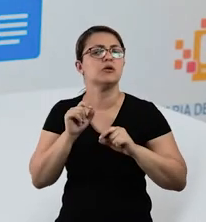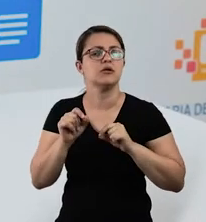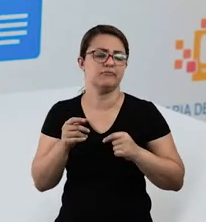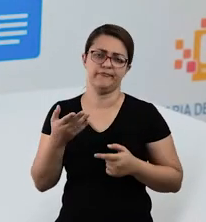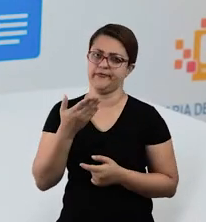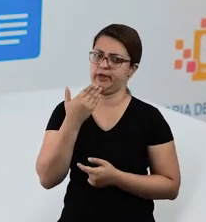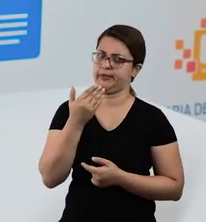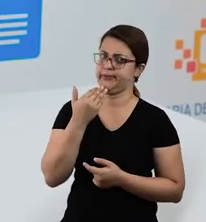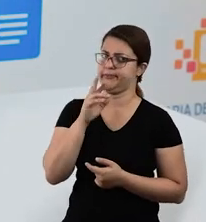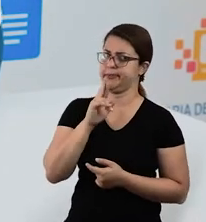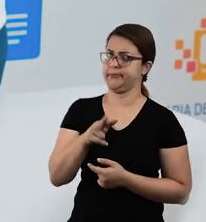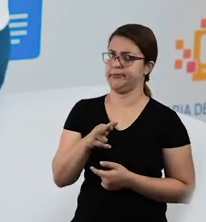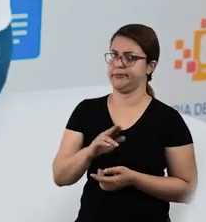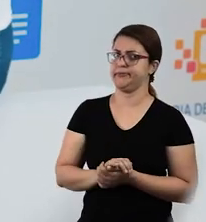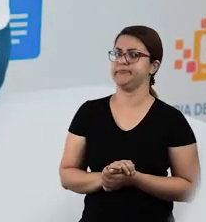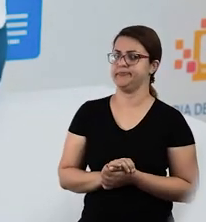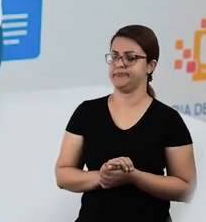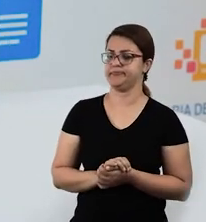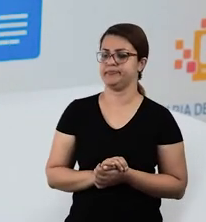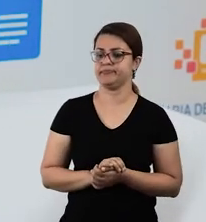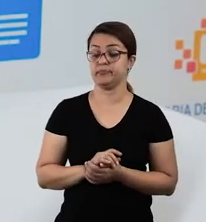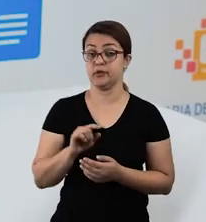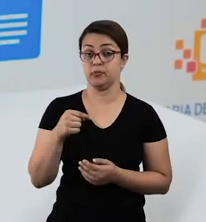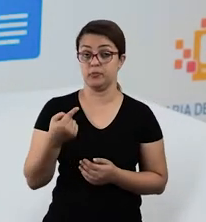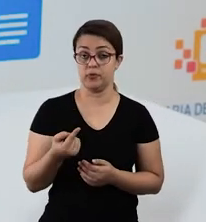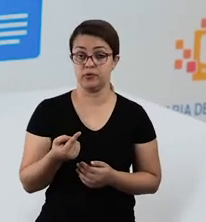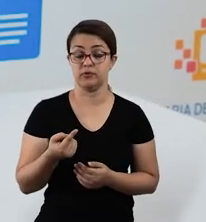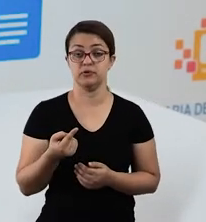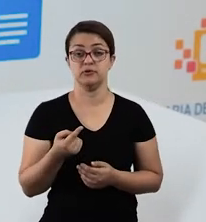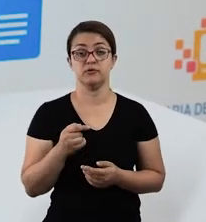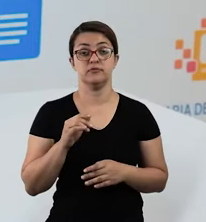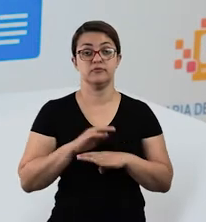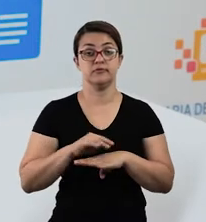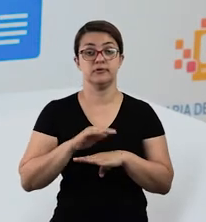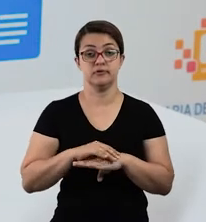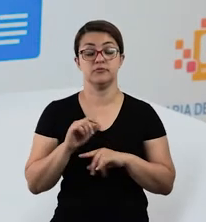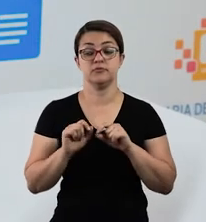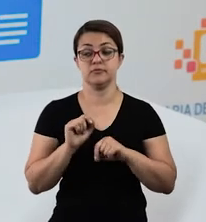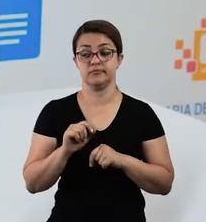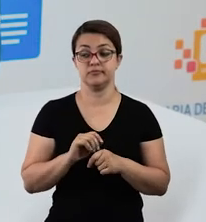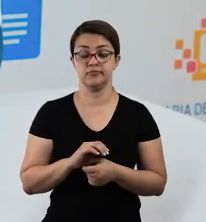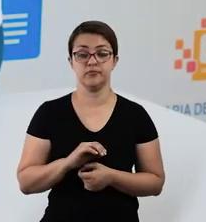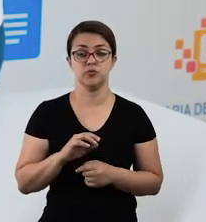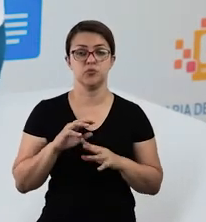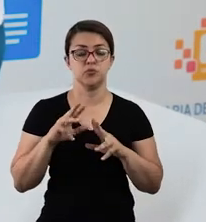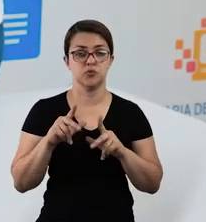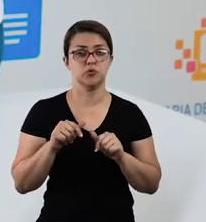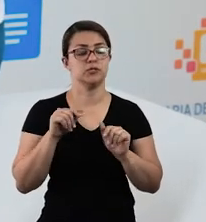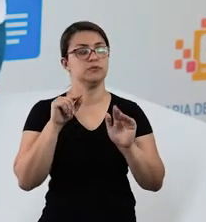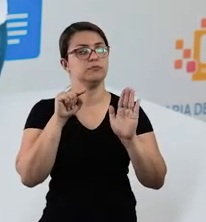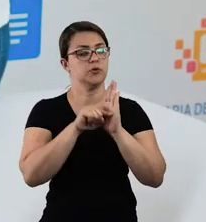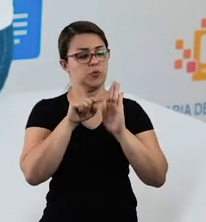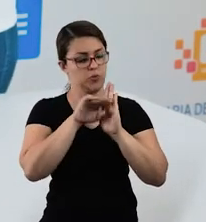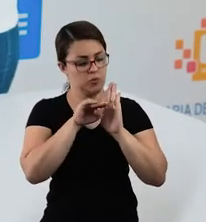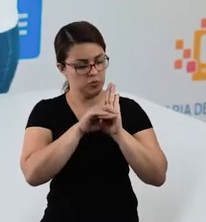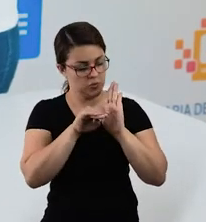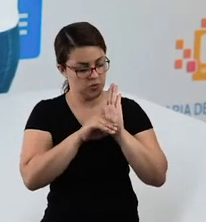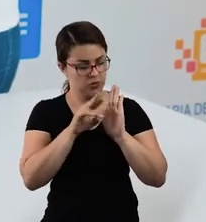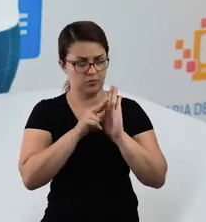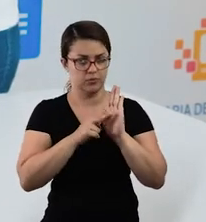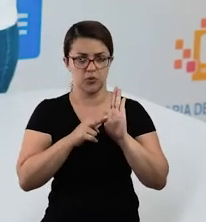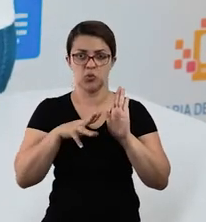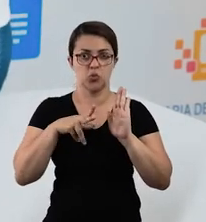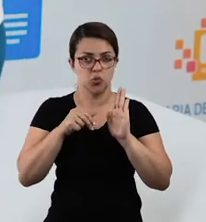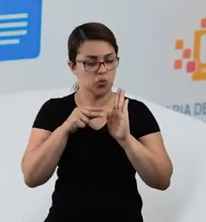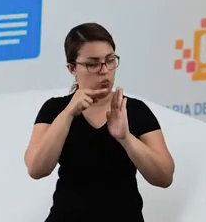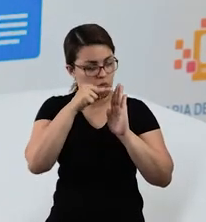o que que é. Tá fácil essa, né? Responde aqui. E depois você vai fazendo, ó, todas as outras questões. Eu não vou